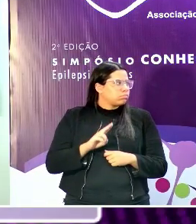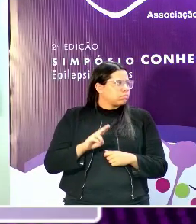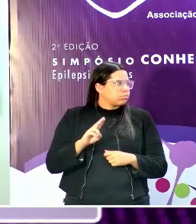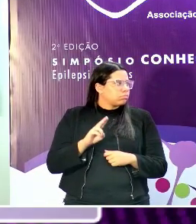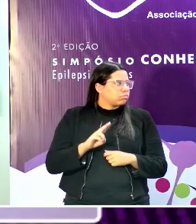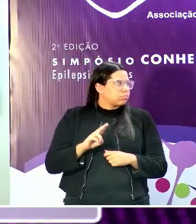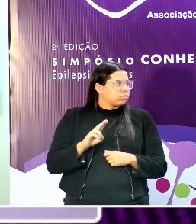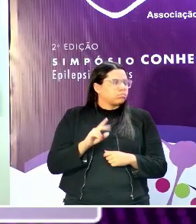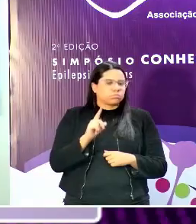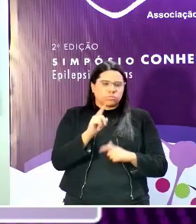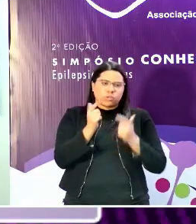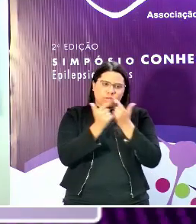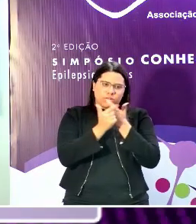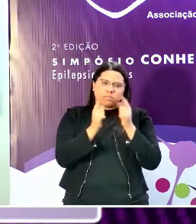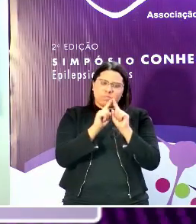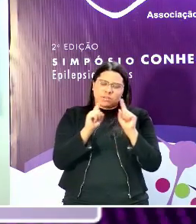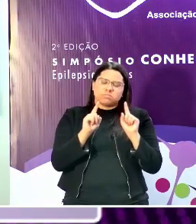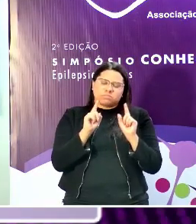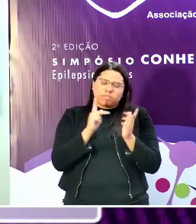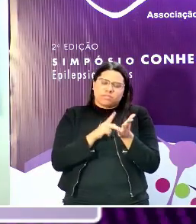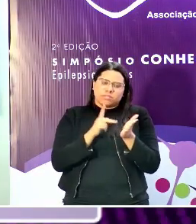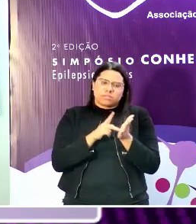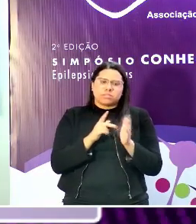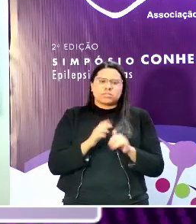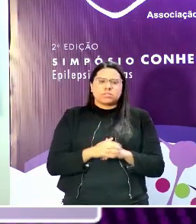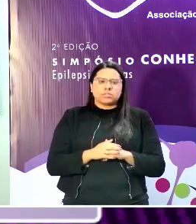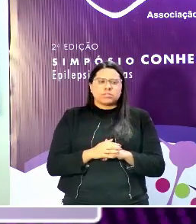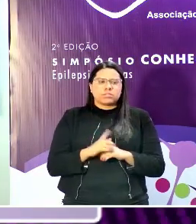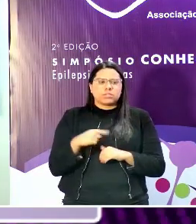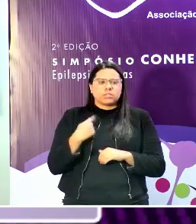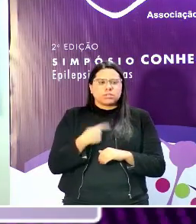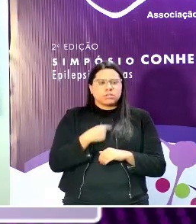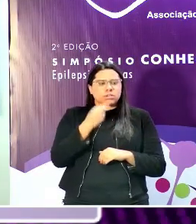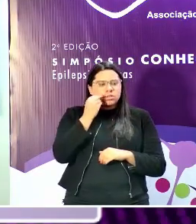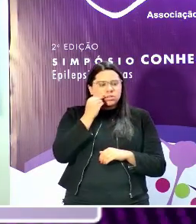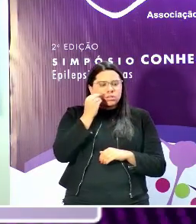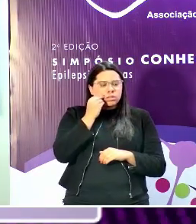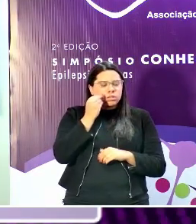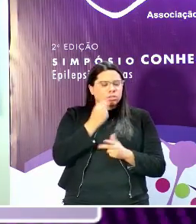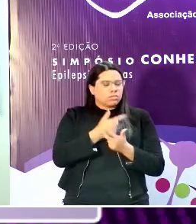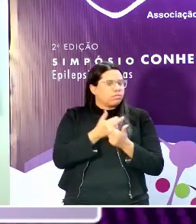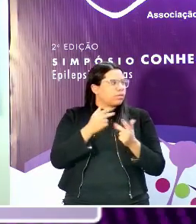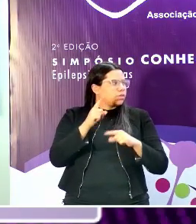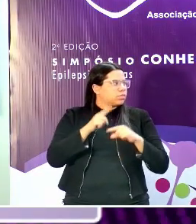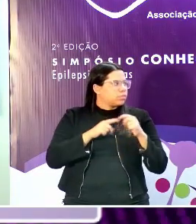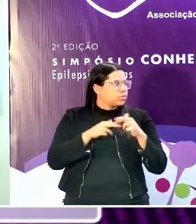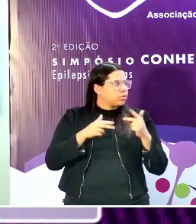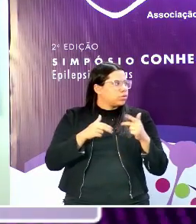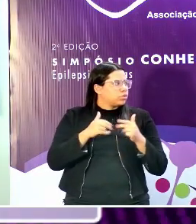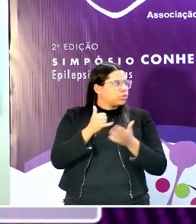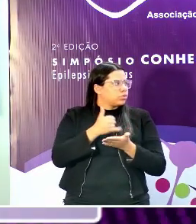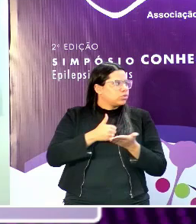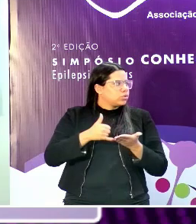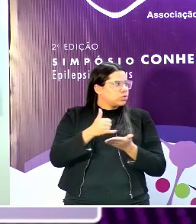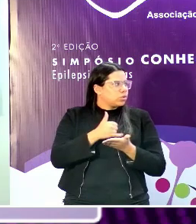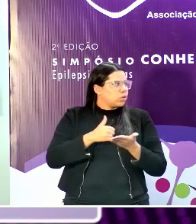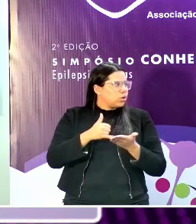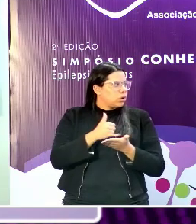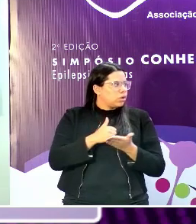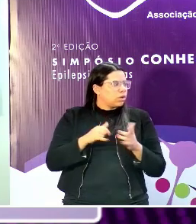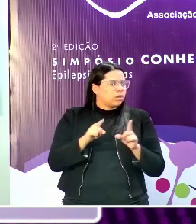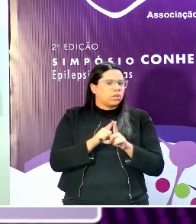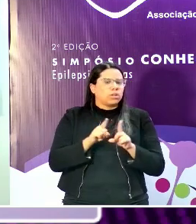vocês não vão rir, mas pode rir. Tá? Testei vários compostos oleosos e o azeite galo.